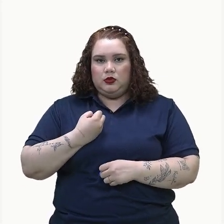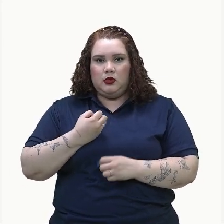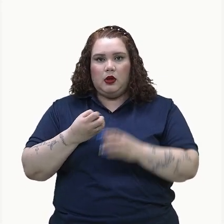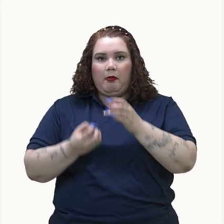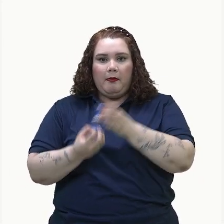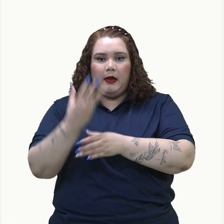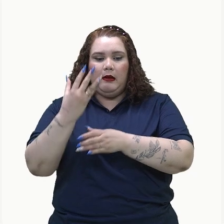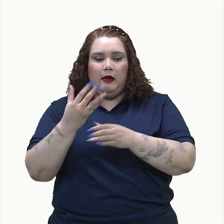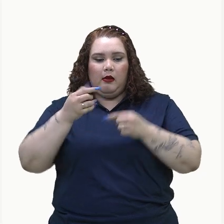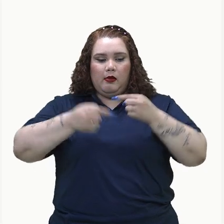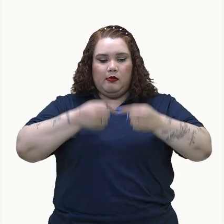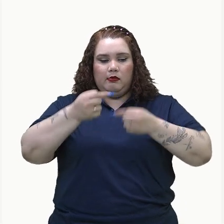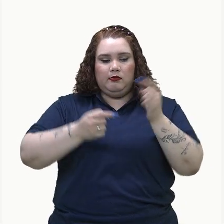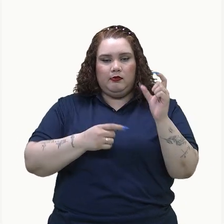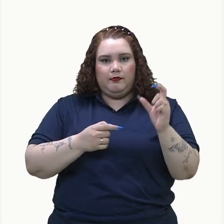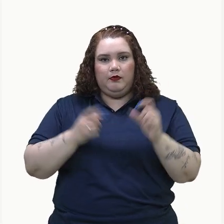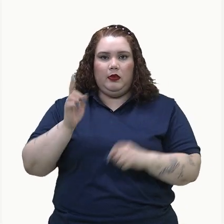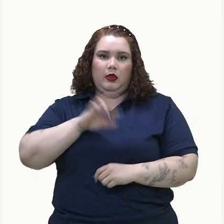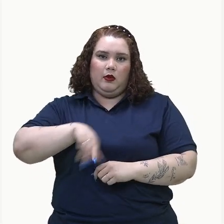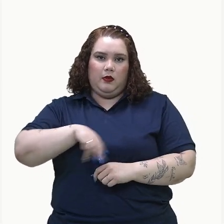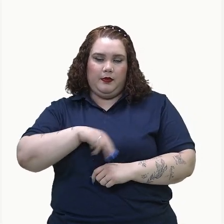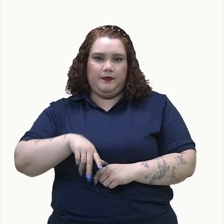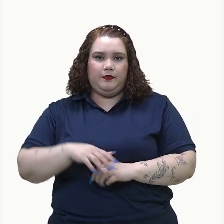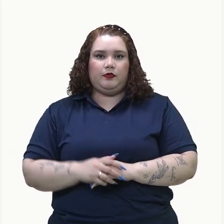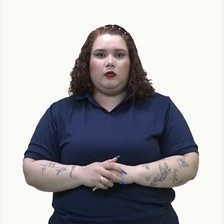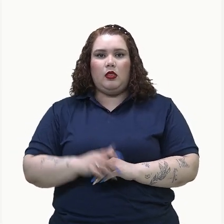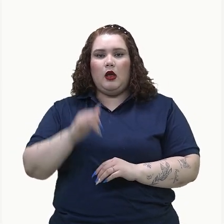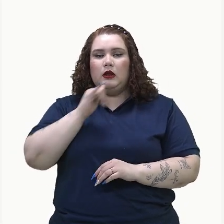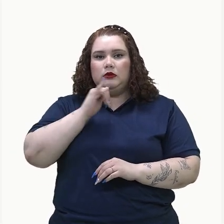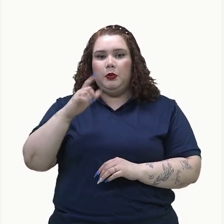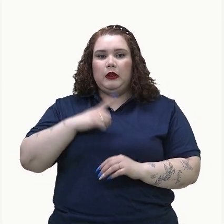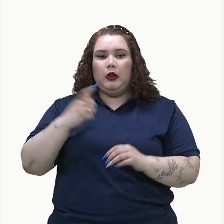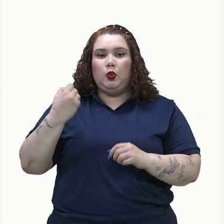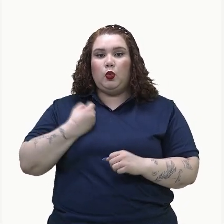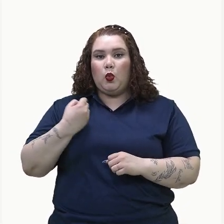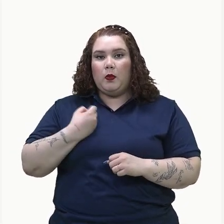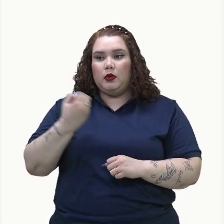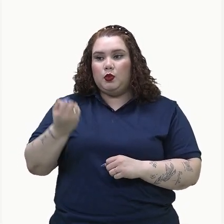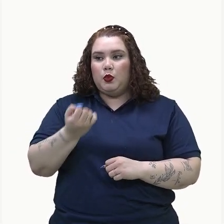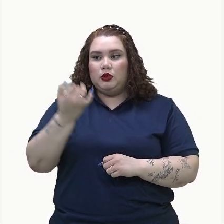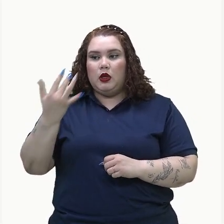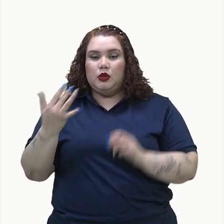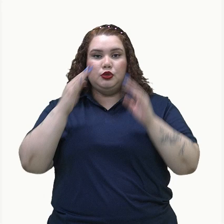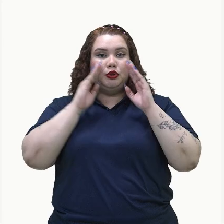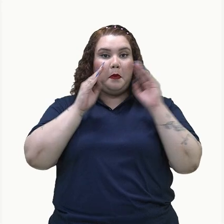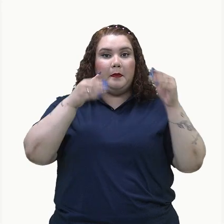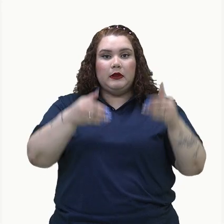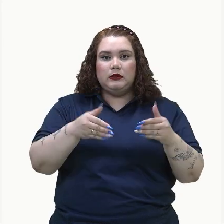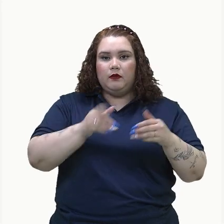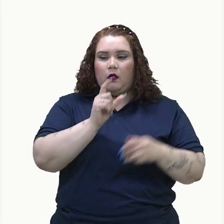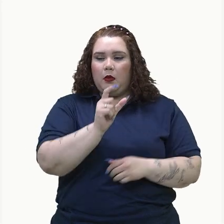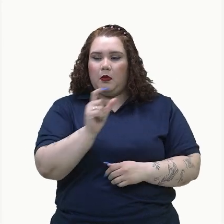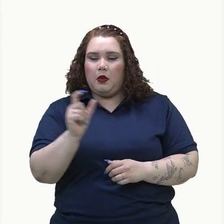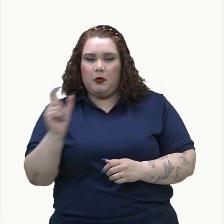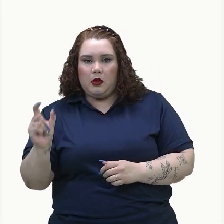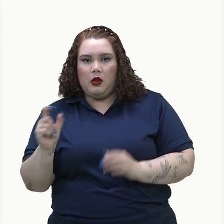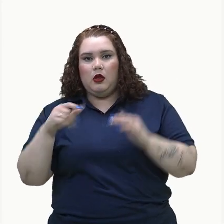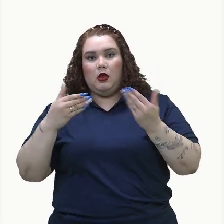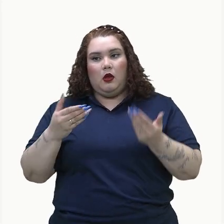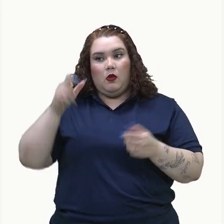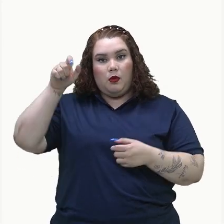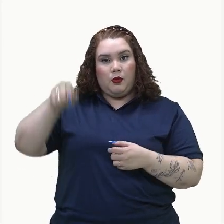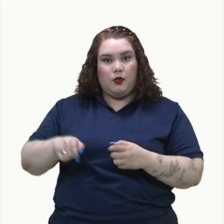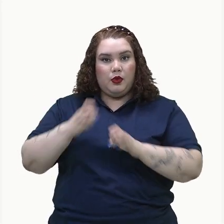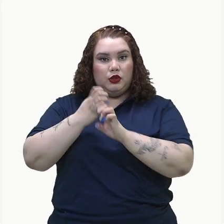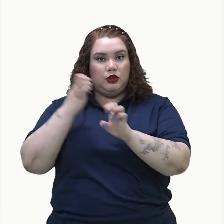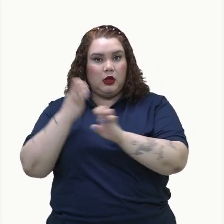Então, eles fabricam resistores com certos valores e a pessoa, então, o engenheiro lá, ele associa resistores para